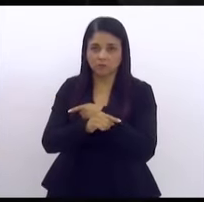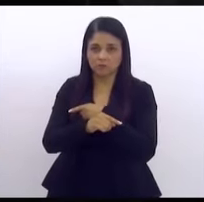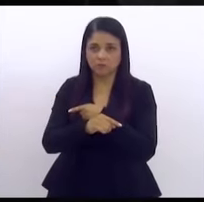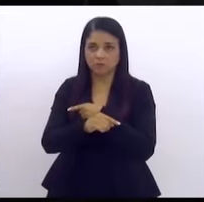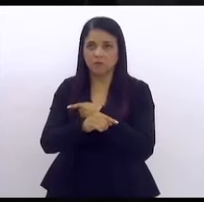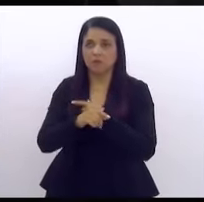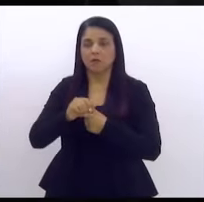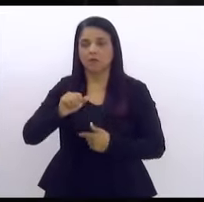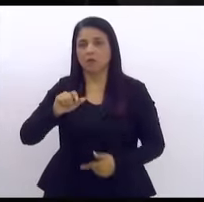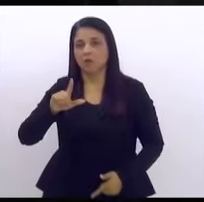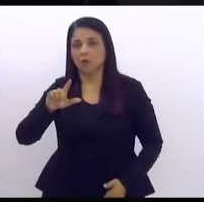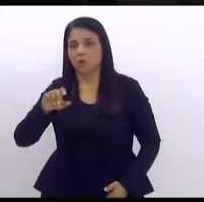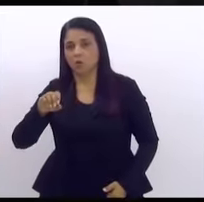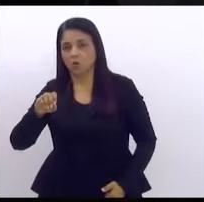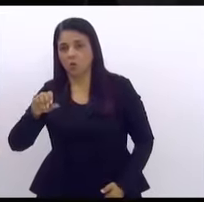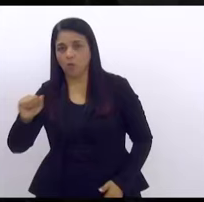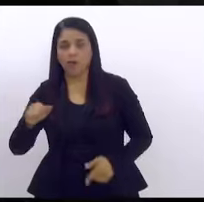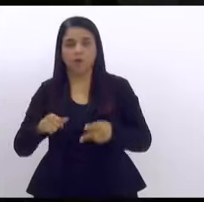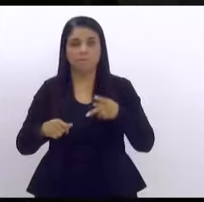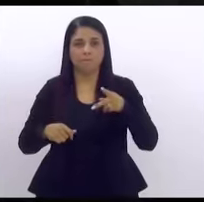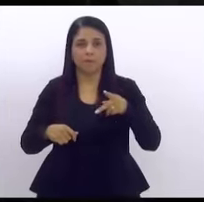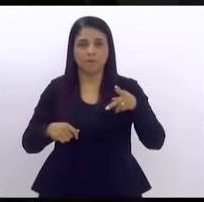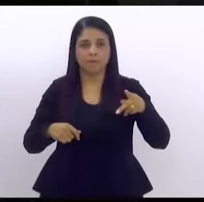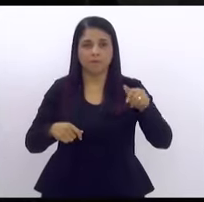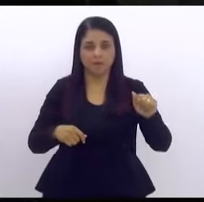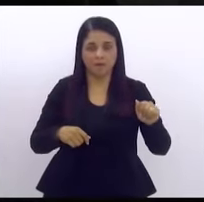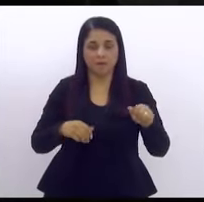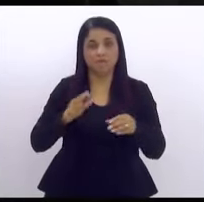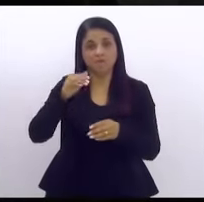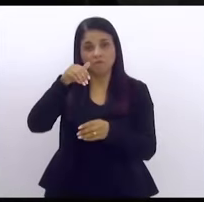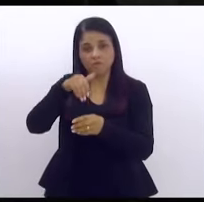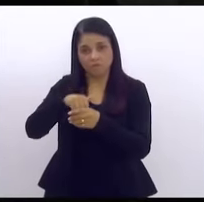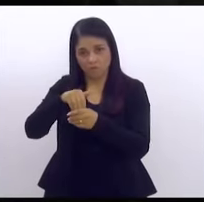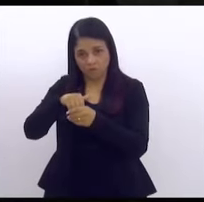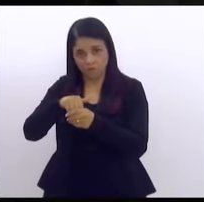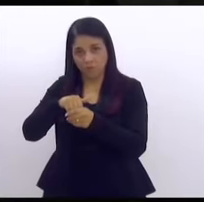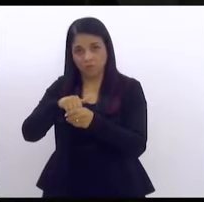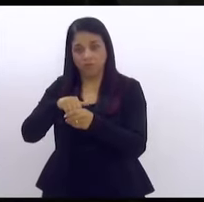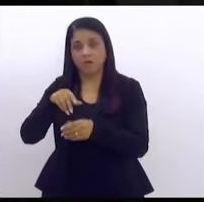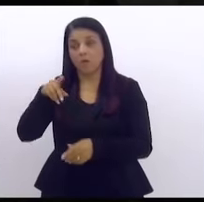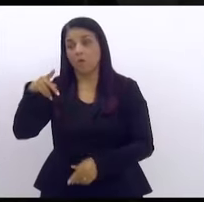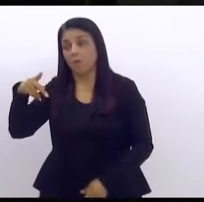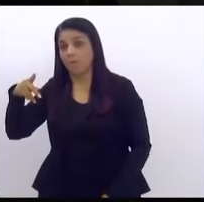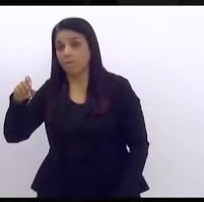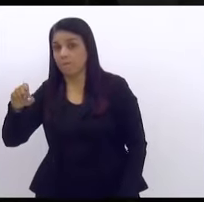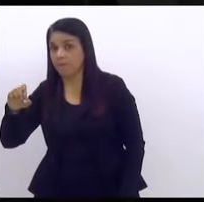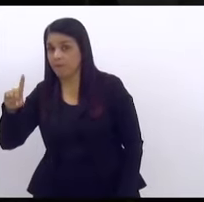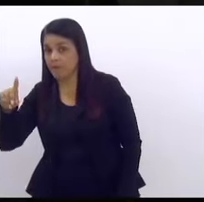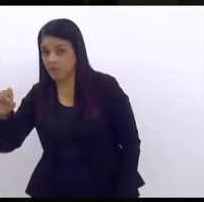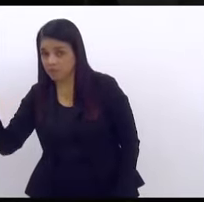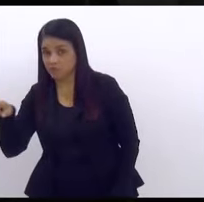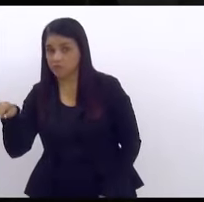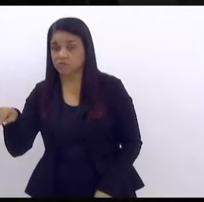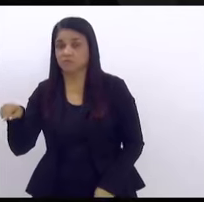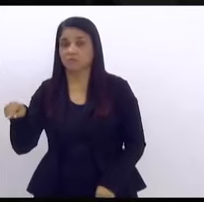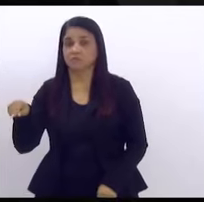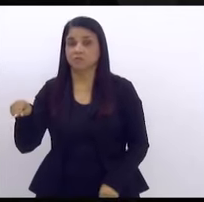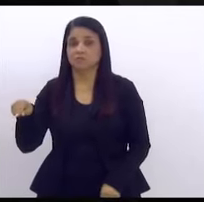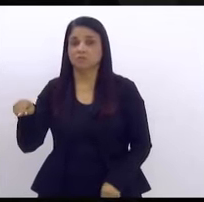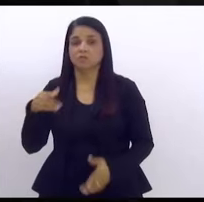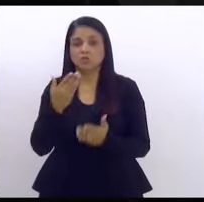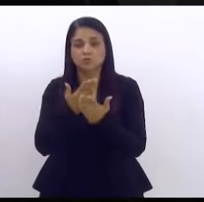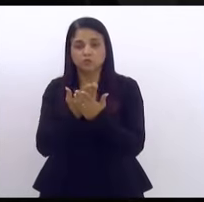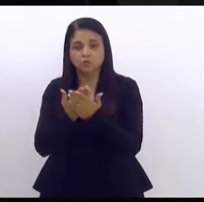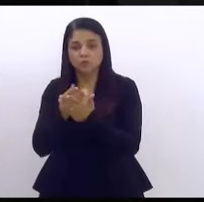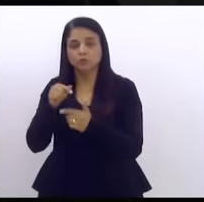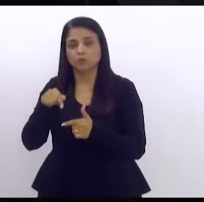A LOA, a PPA, mas votaremos favoravelmente ao PEDES, que é reflexo do estudo